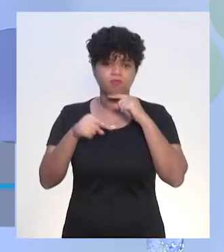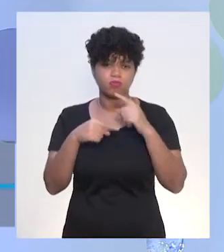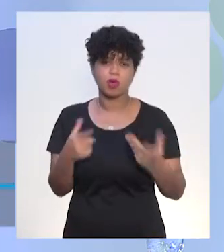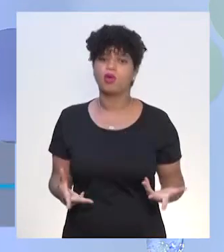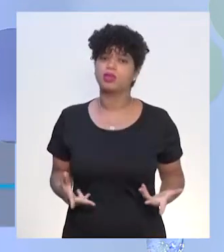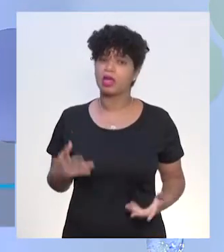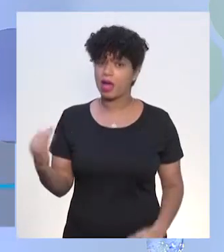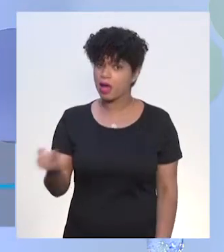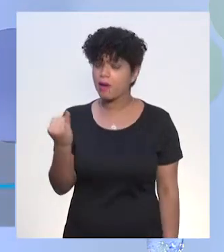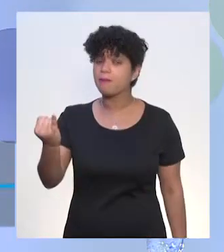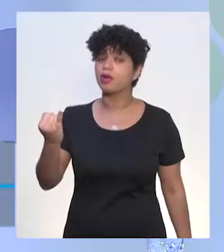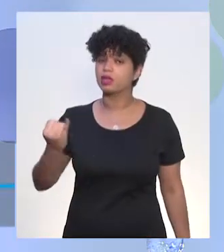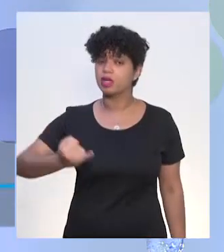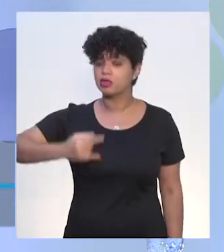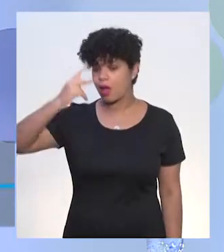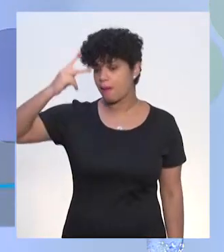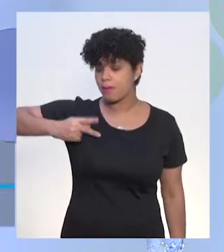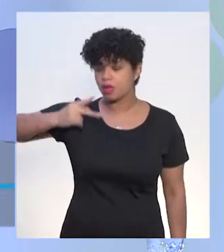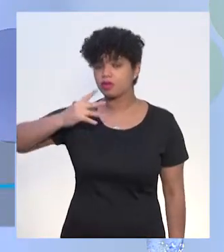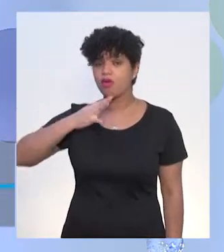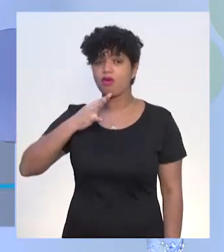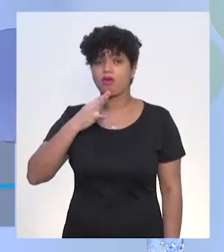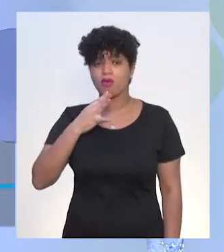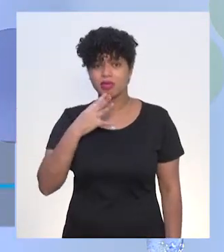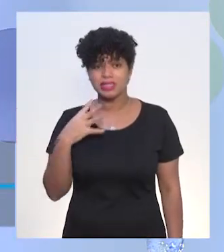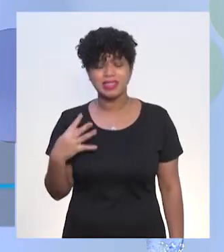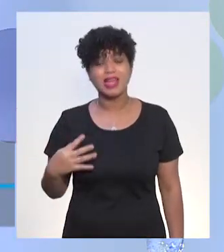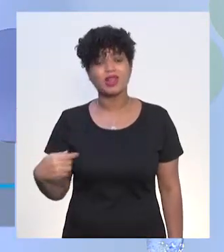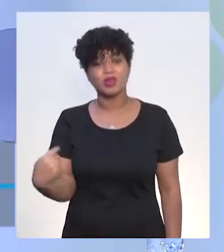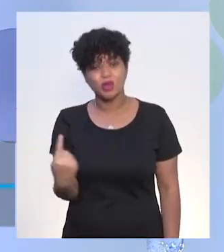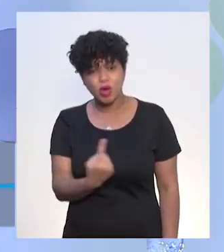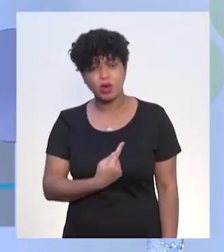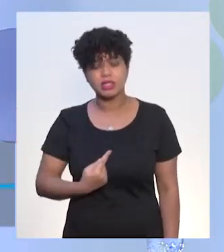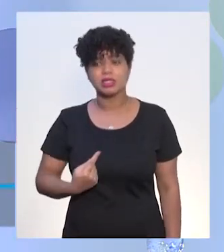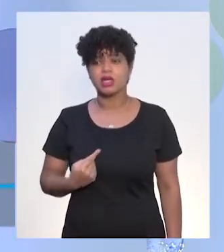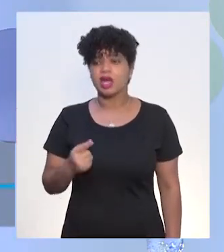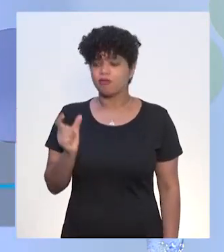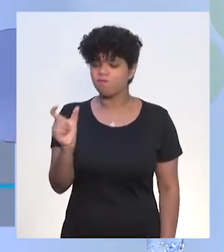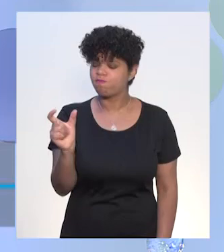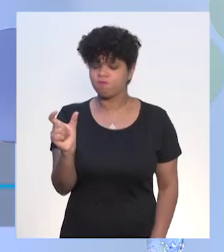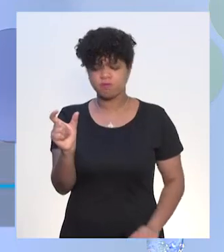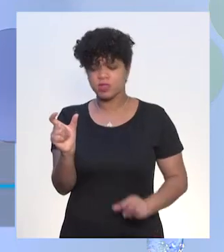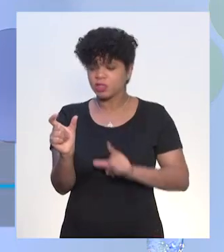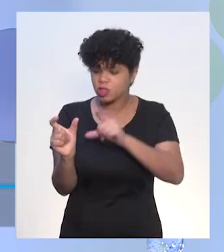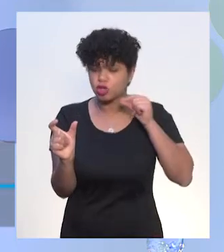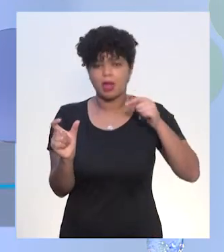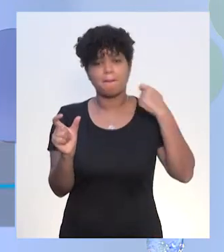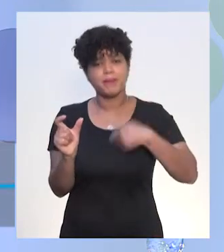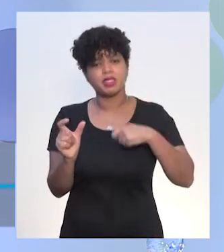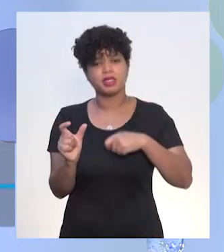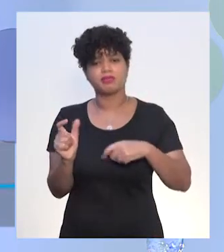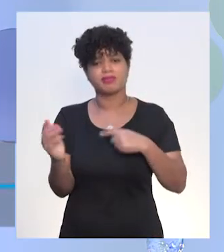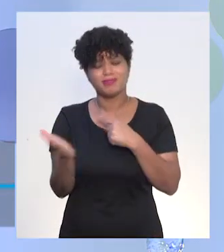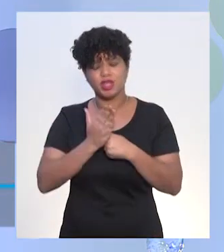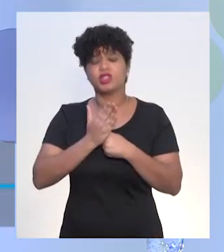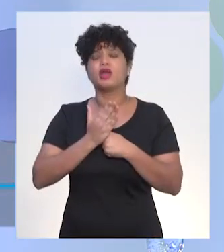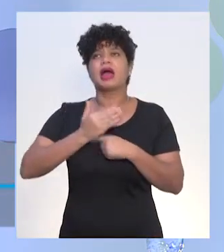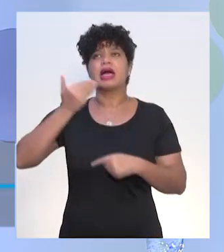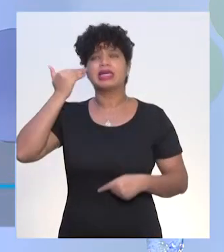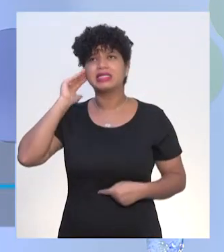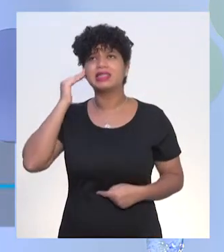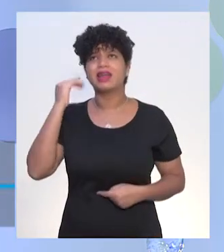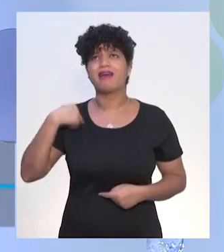é muito importante para o autoconhecimento a gente tentar dar nomes a esses sentimentos embora nem